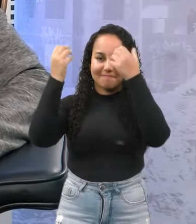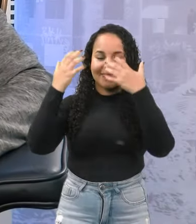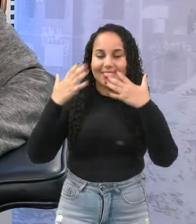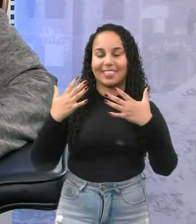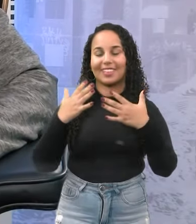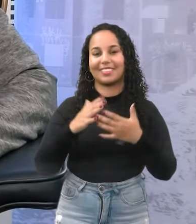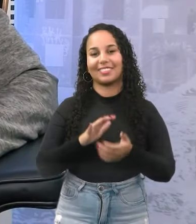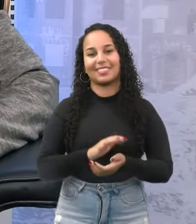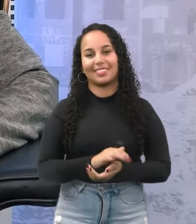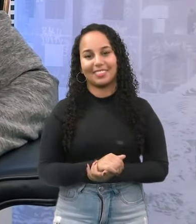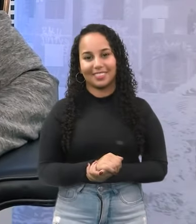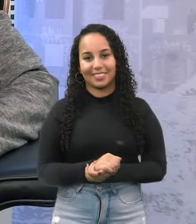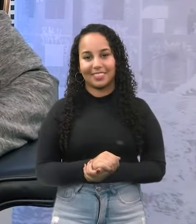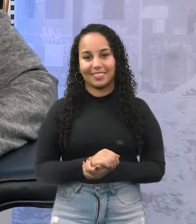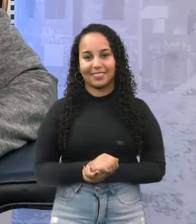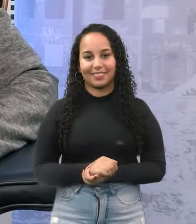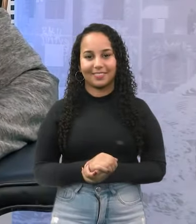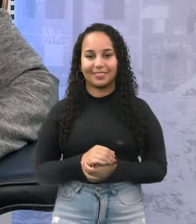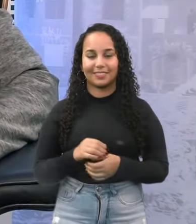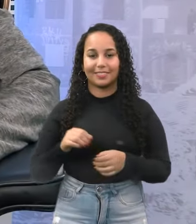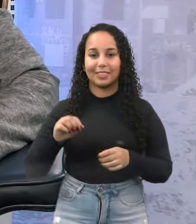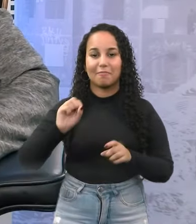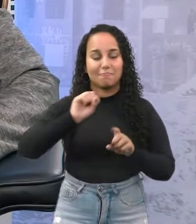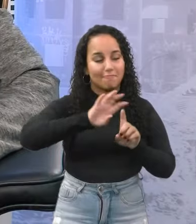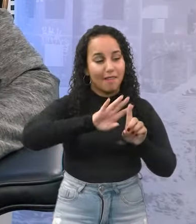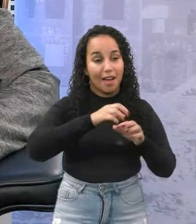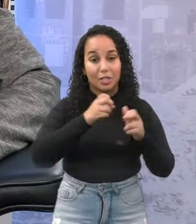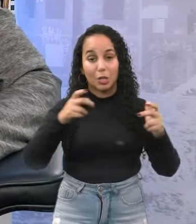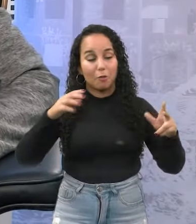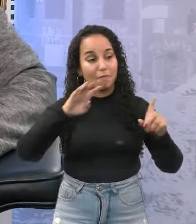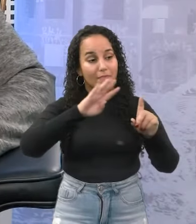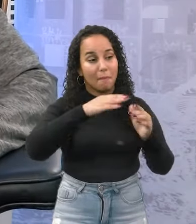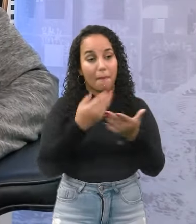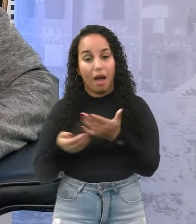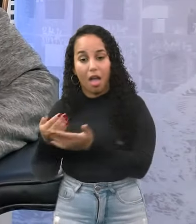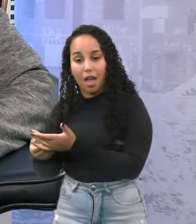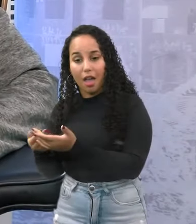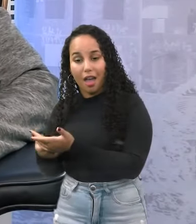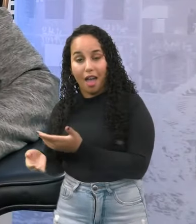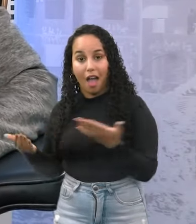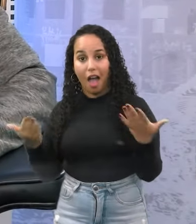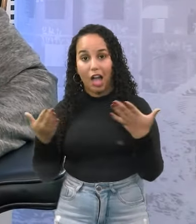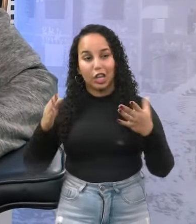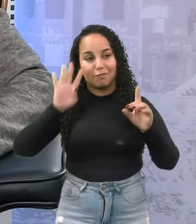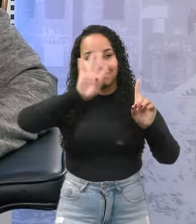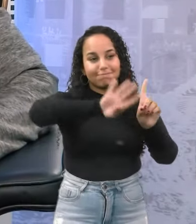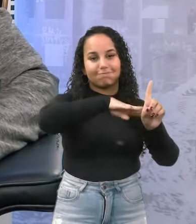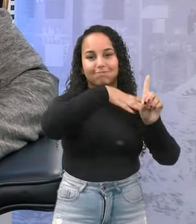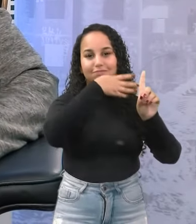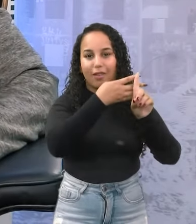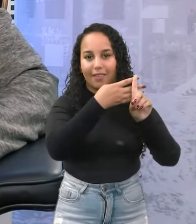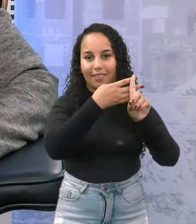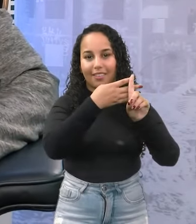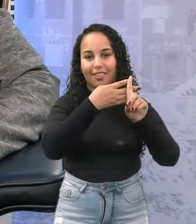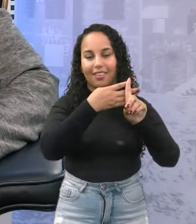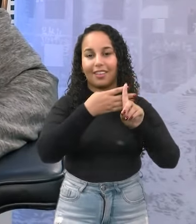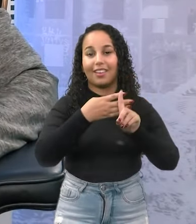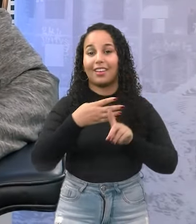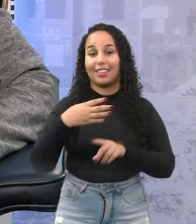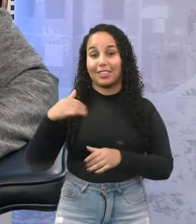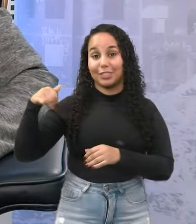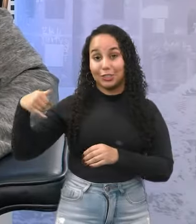que dantes possuía em termos materiais. Recebeu mais 10 filhos, porque os 10 o aguardavam lá